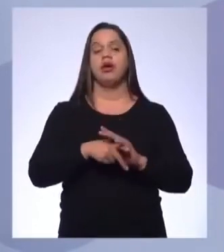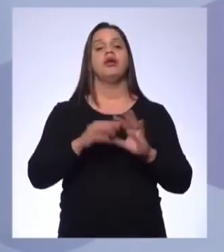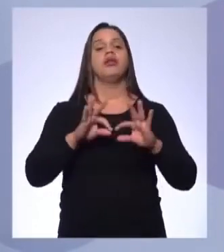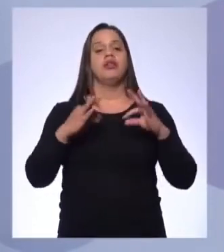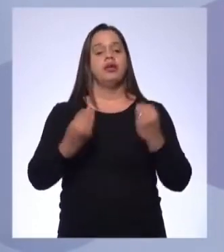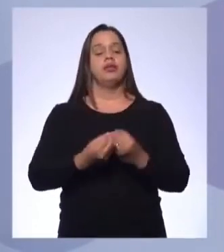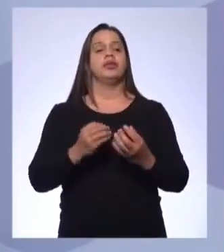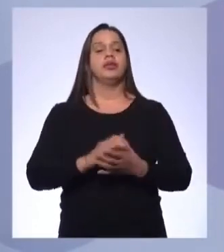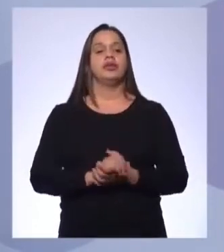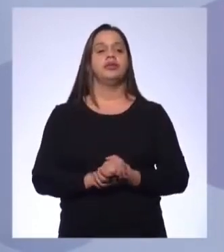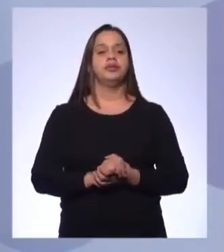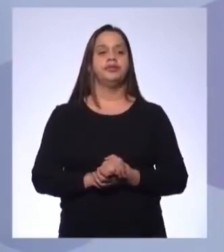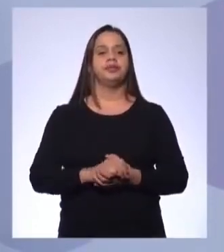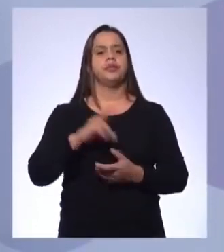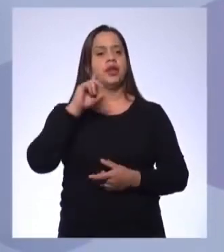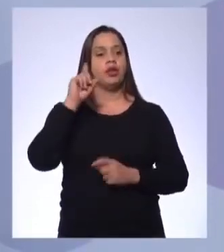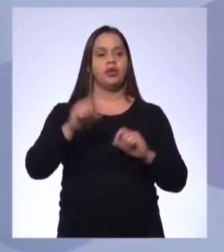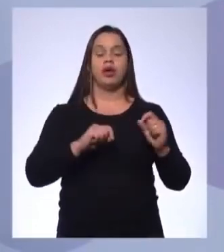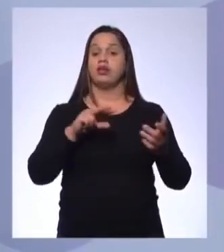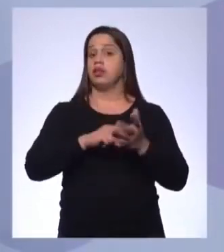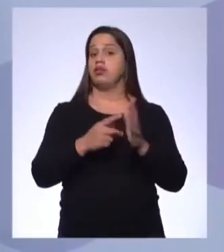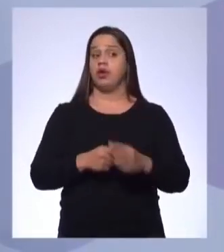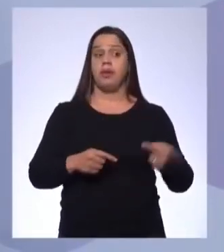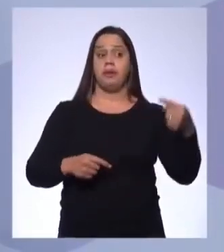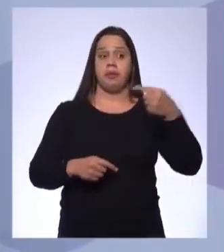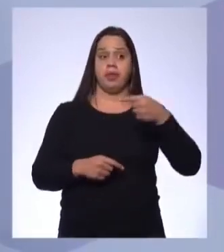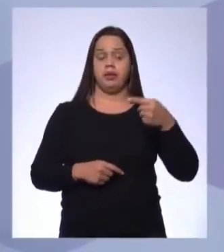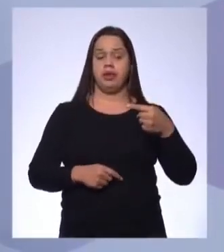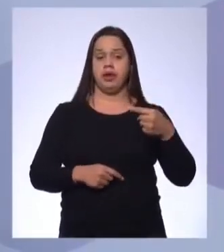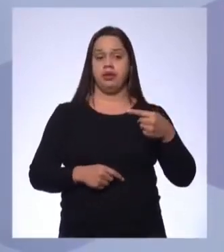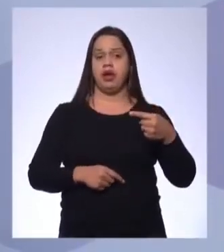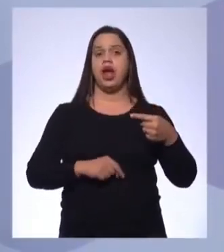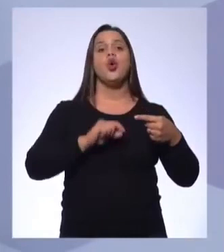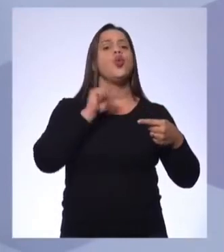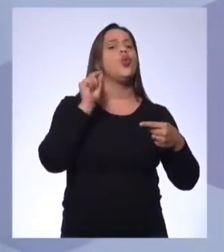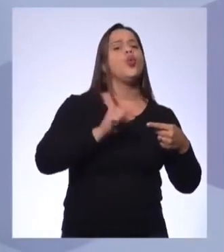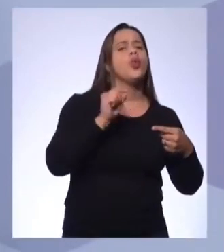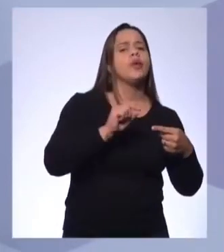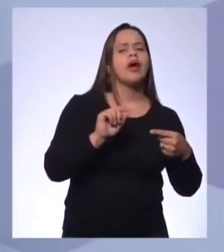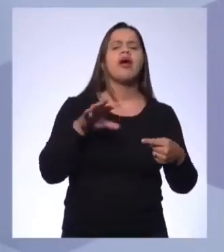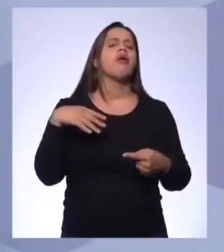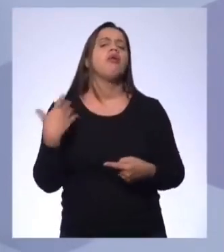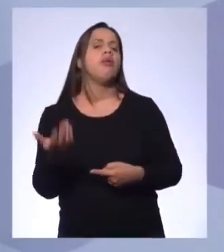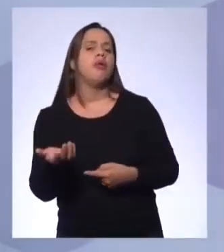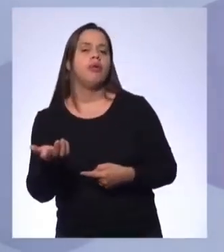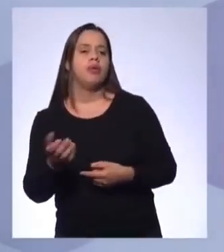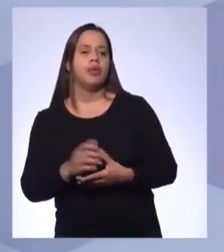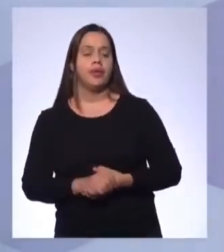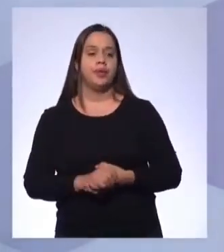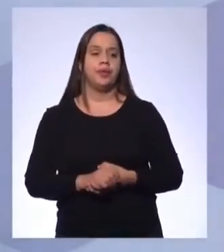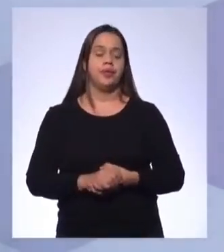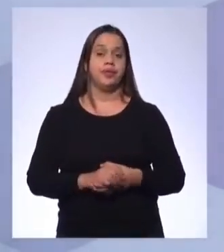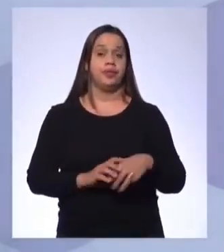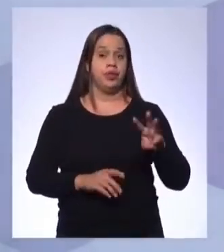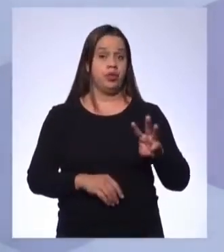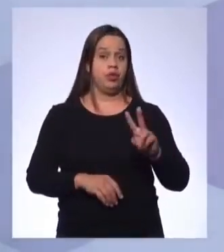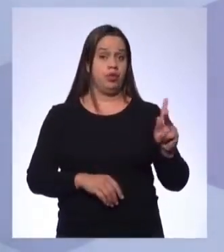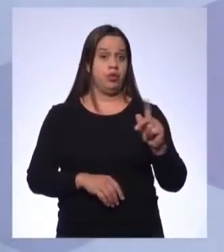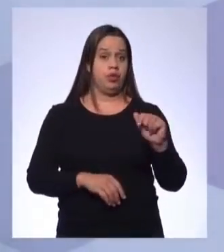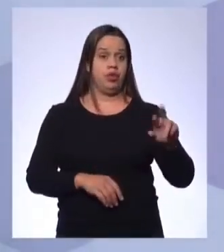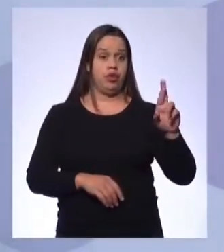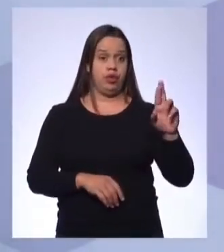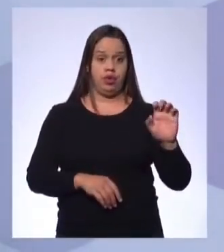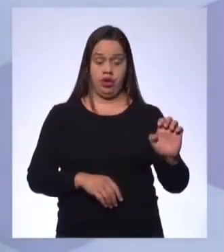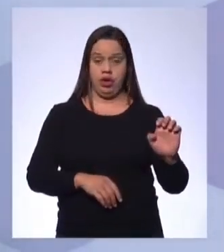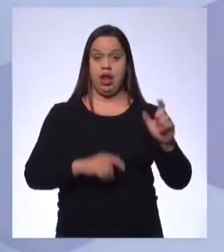what, é o que ou qual. Eu estou procurando uma resposta mais geralzona. O where, você vai